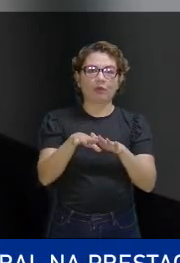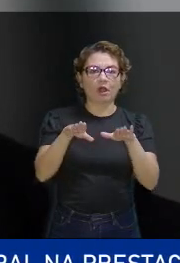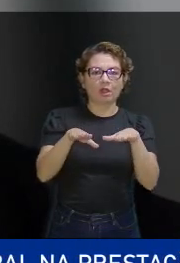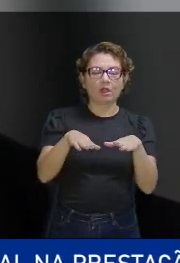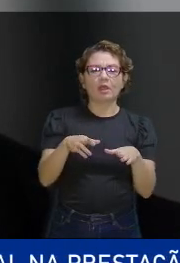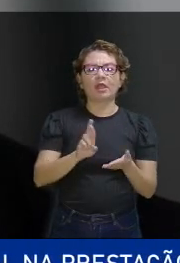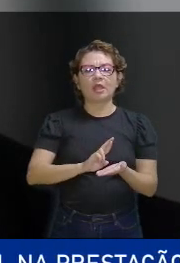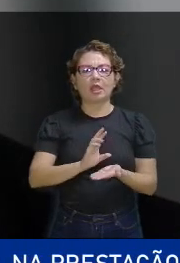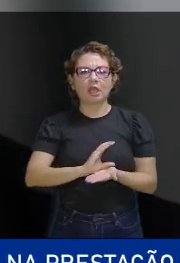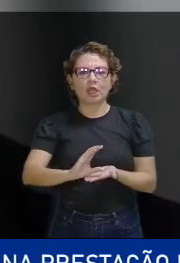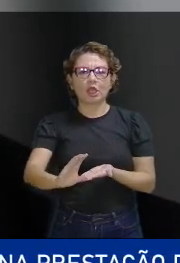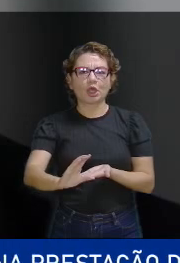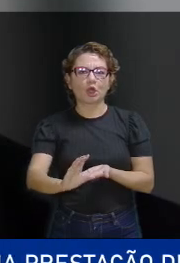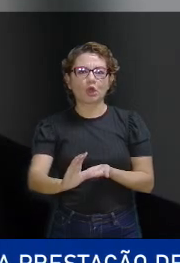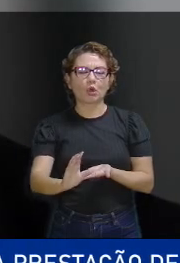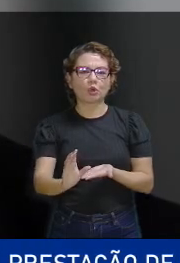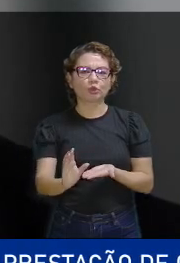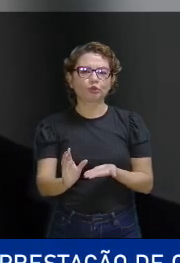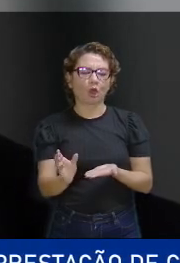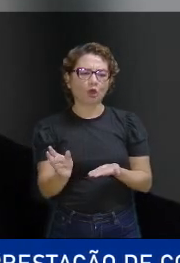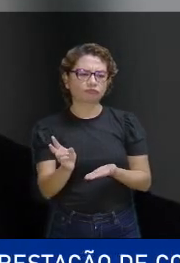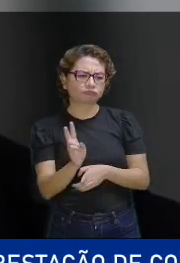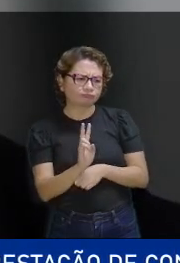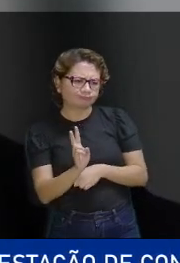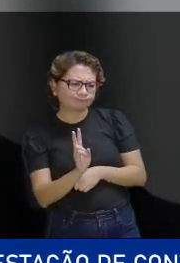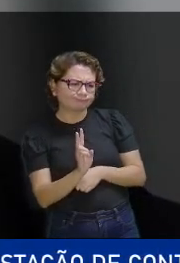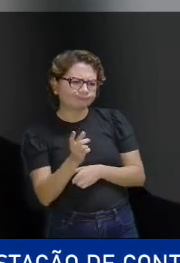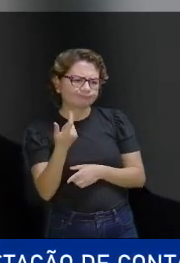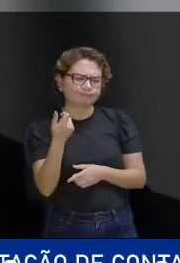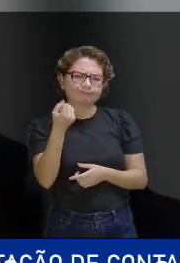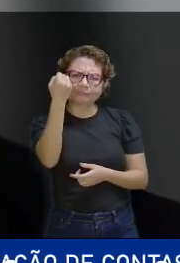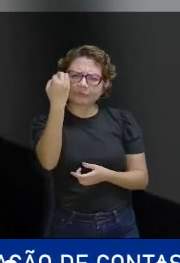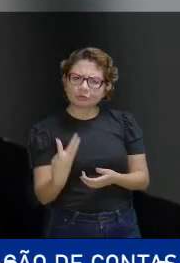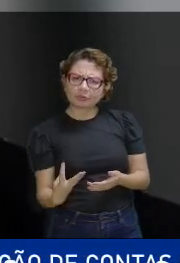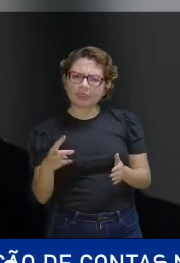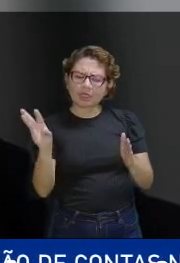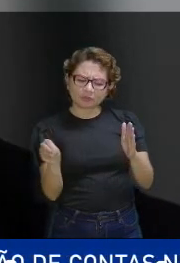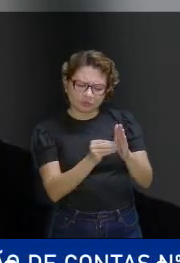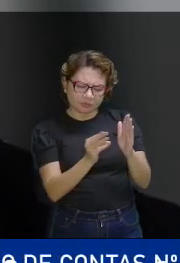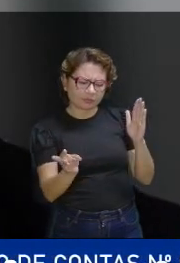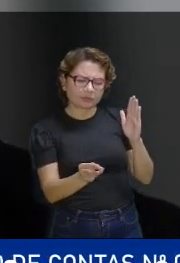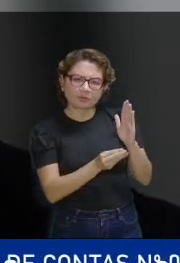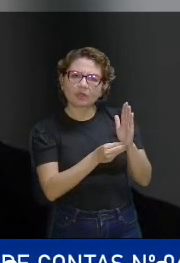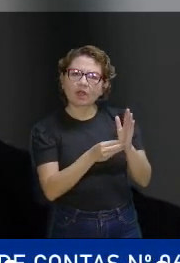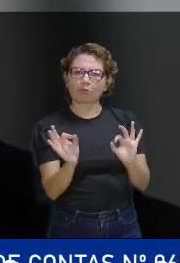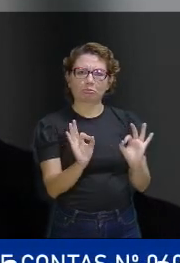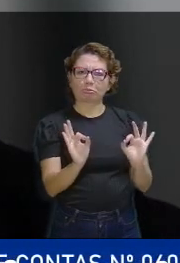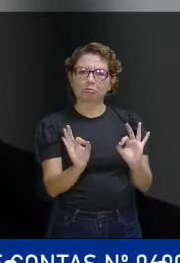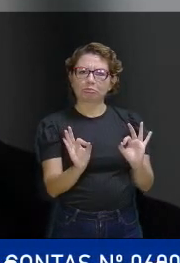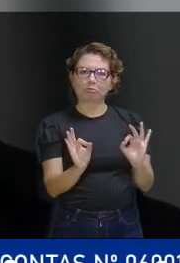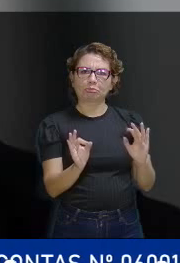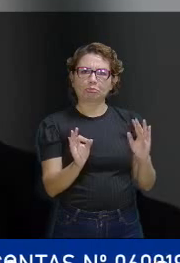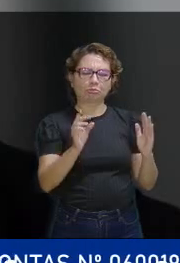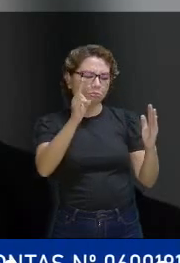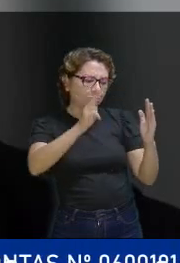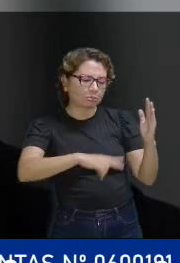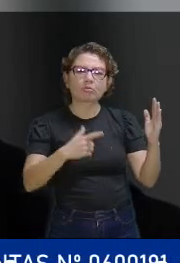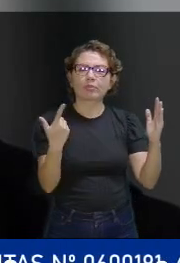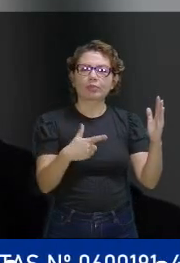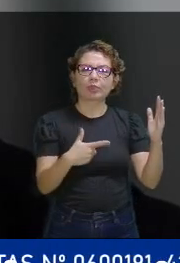supostos recursos de origens não identificadas e despesas não comprovadas, desconsiderou a